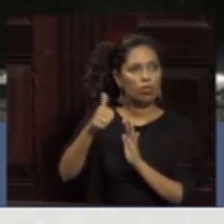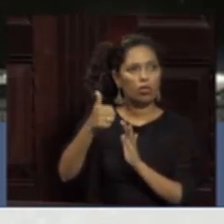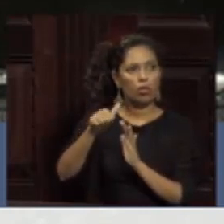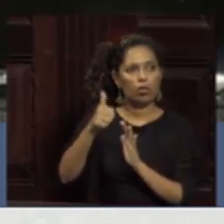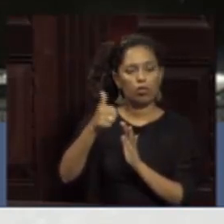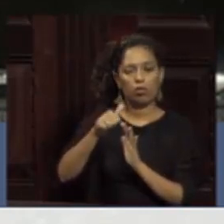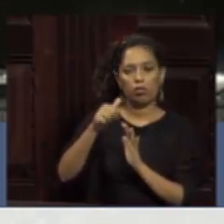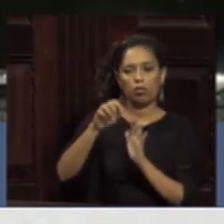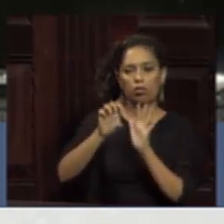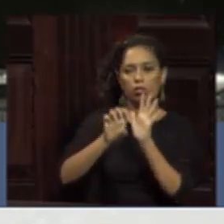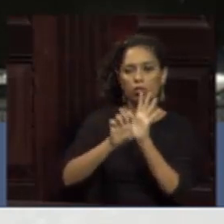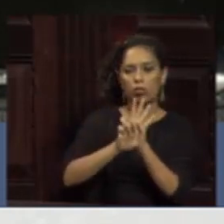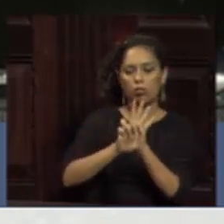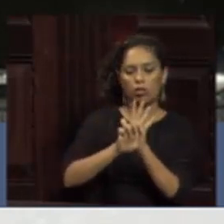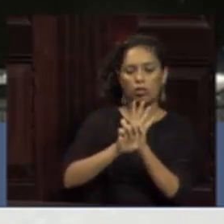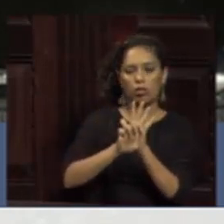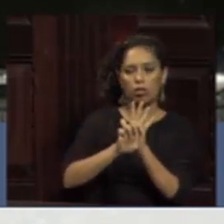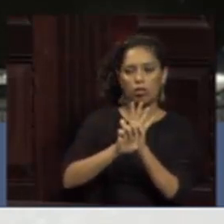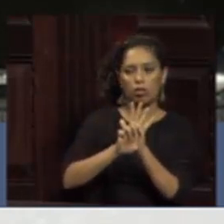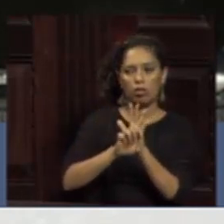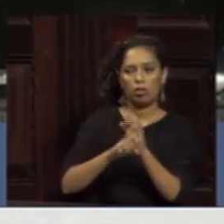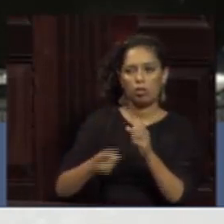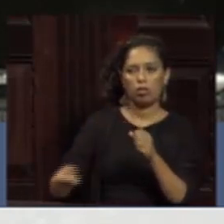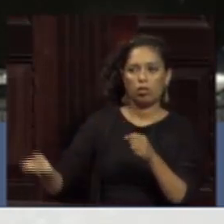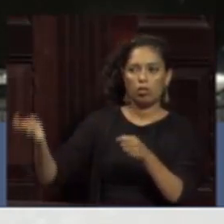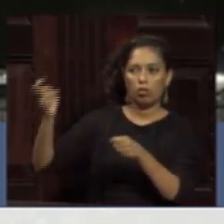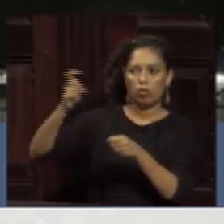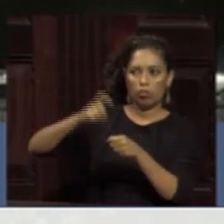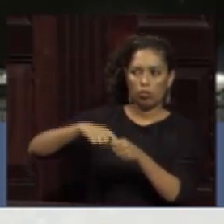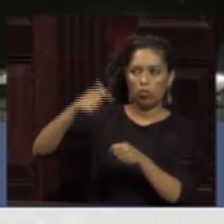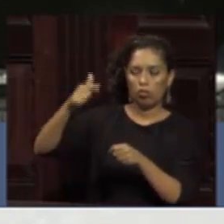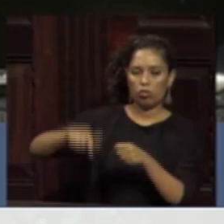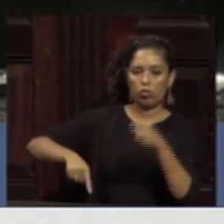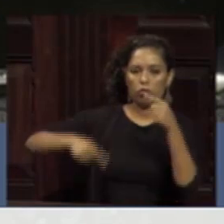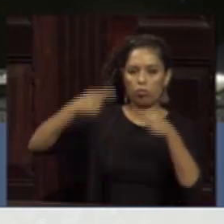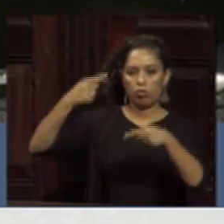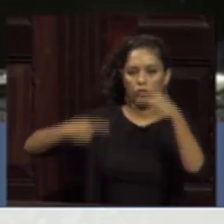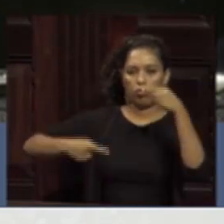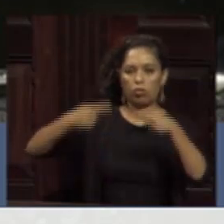emendas, deputado André Lazzaroni, e retorna às comissões técnicas.